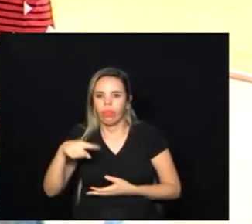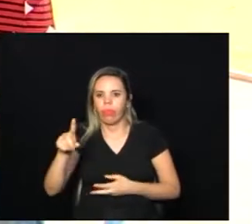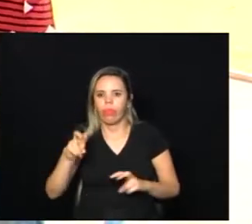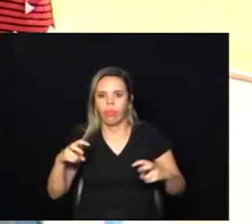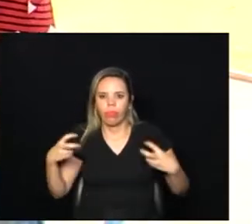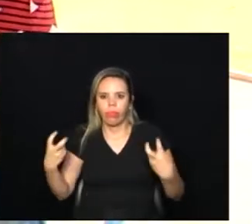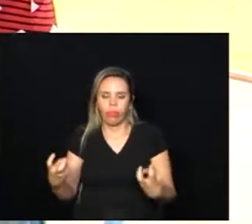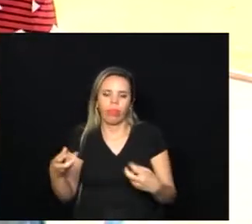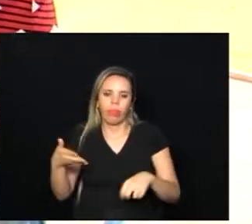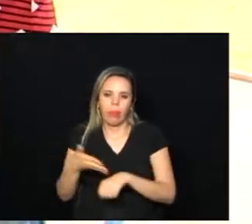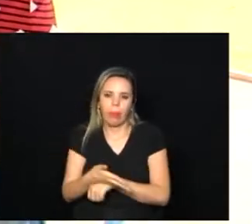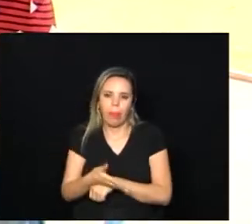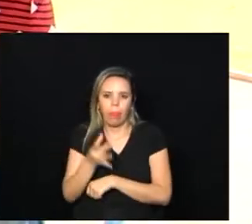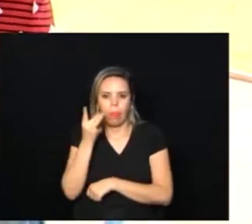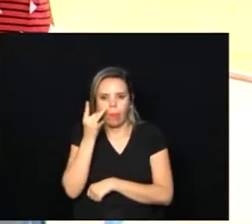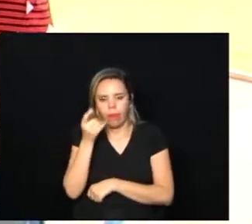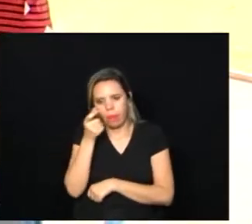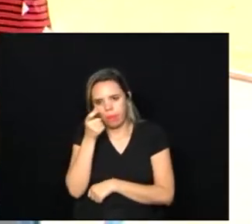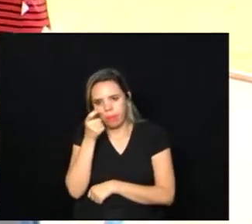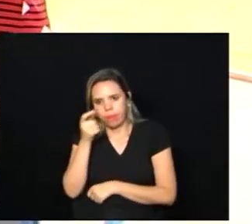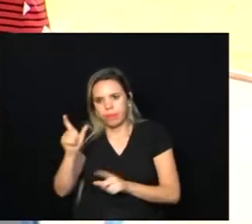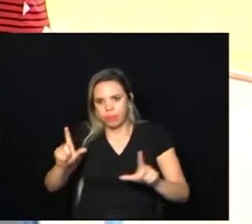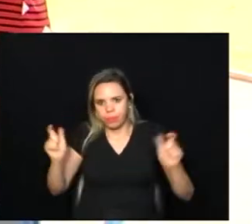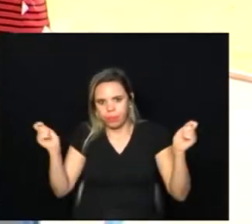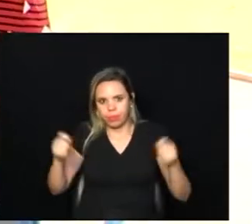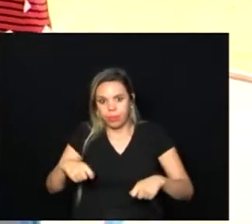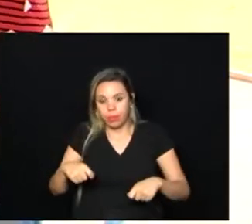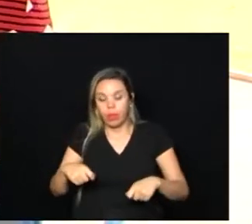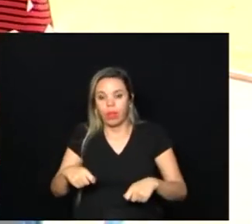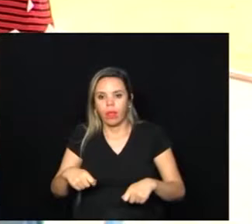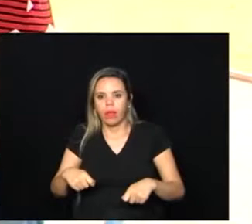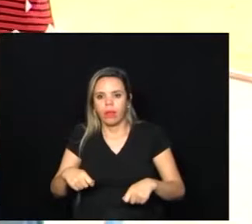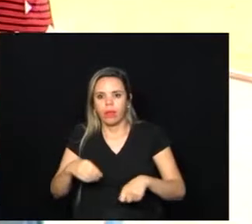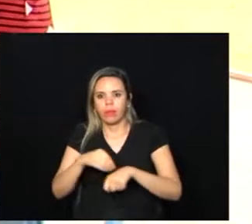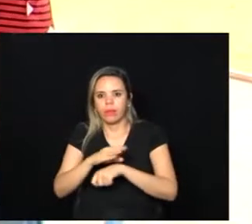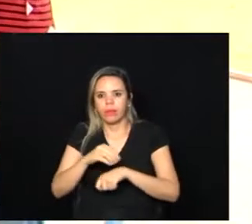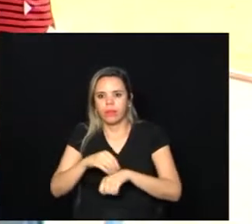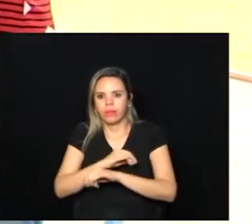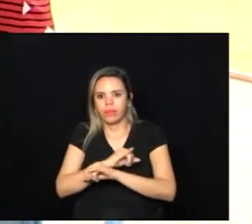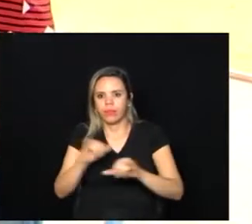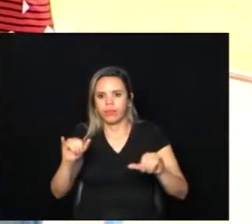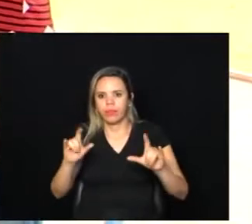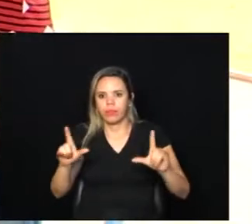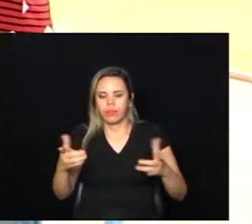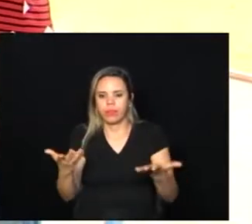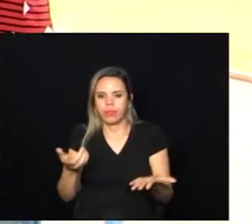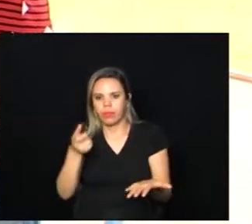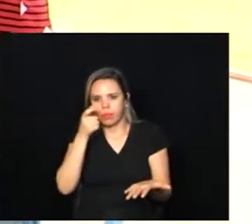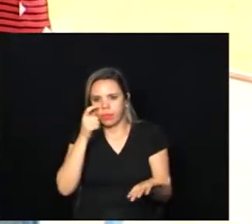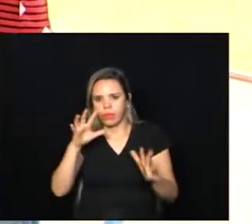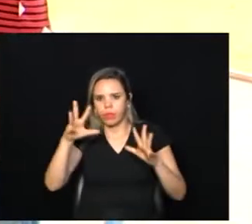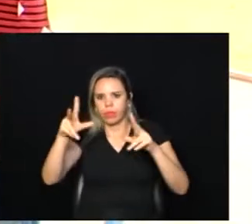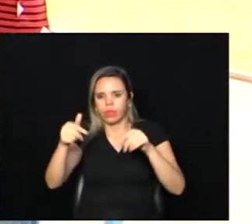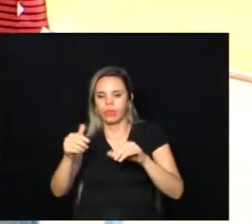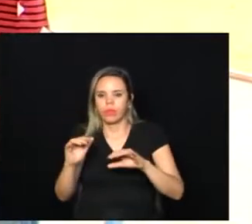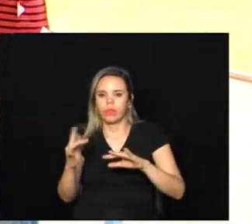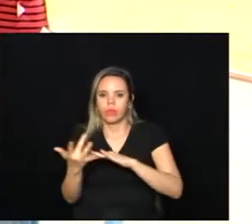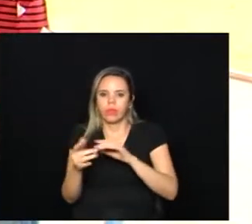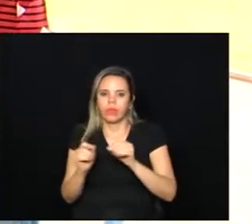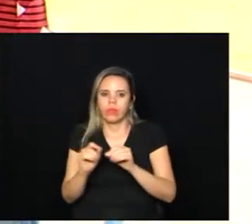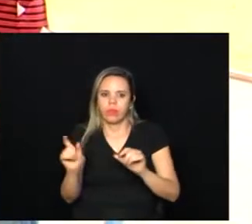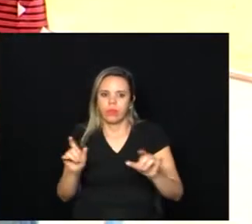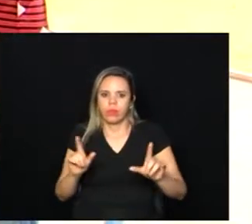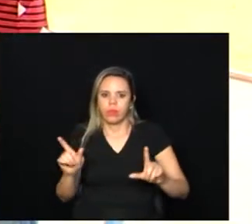campo, tá assistindo na TV Câmara. Tá? A gente vai estar passando o link para vocês de todos os canais que vai